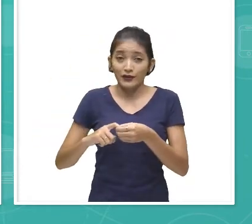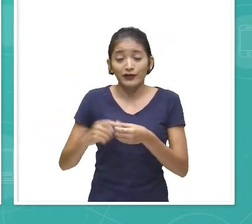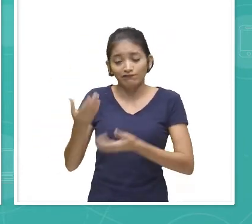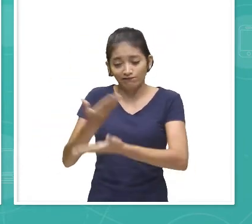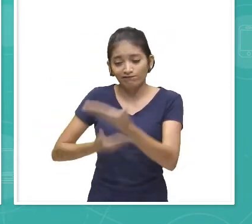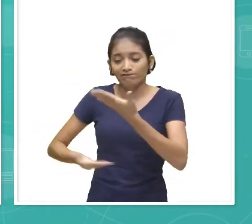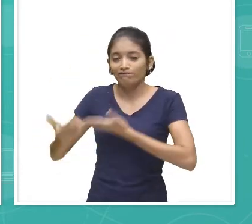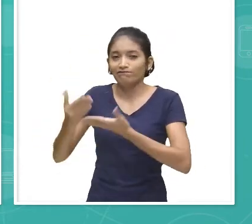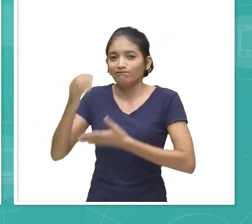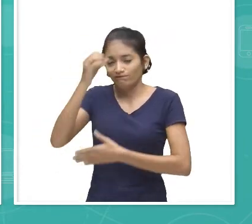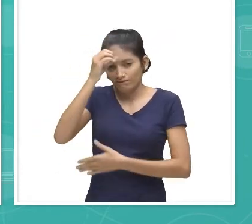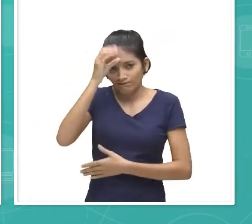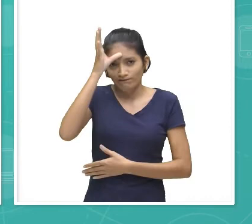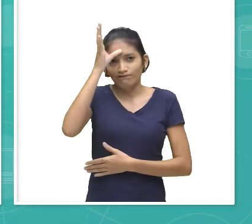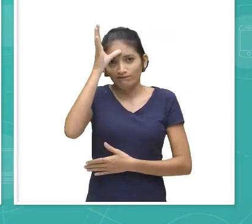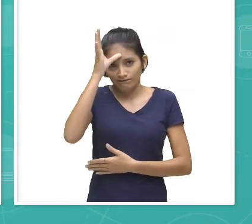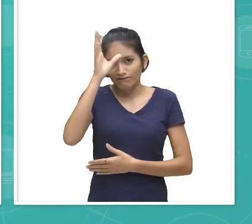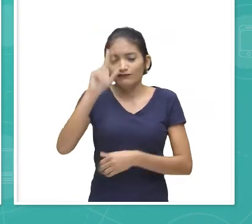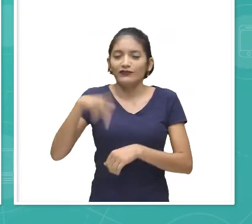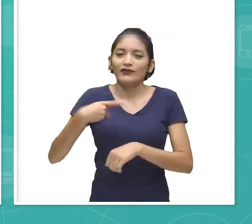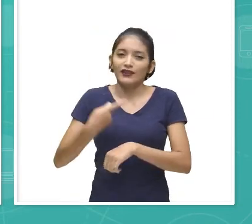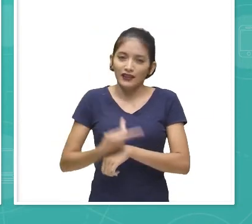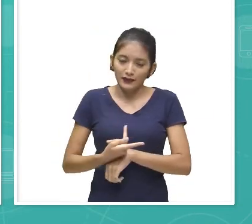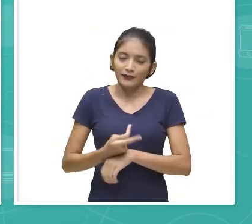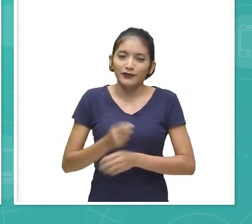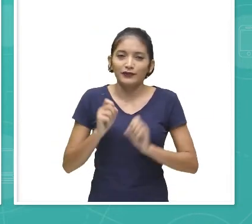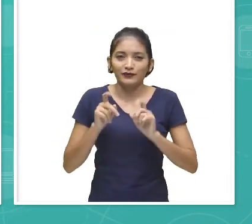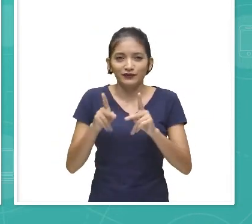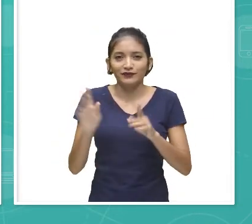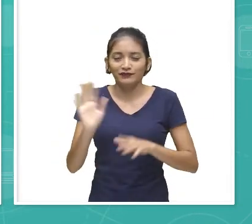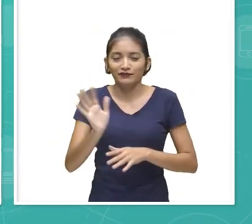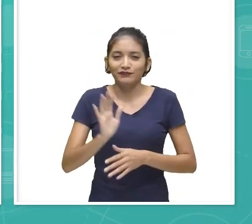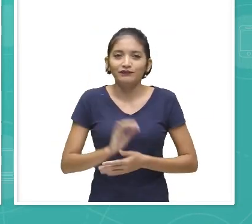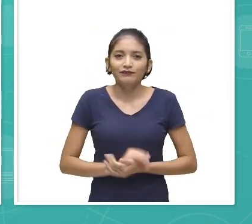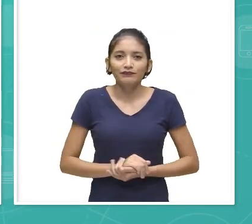compartilha conhecimento aí através da nossa interatividade. Até lá!